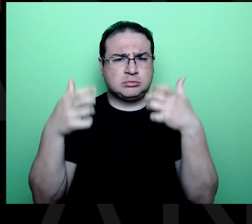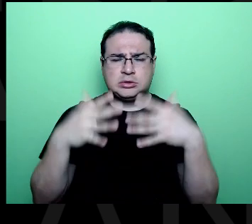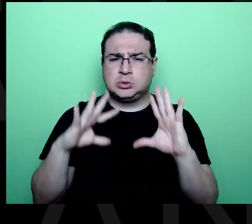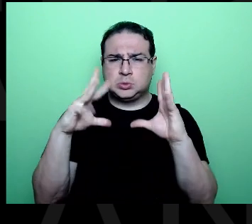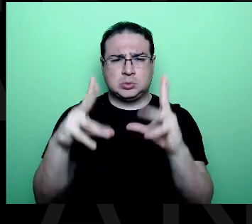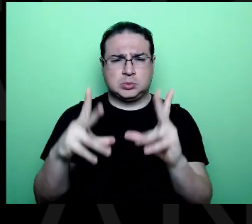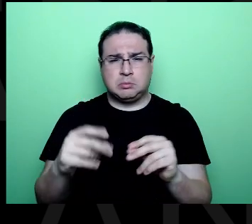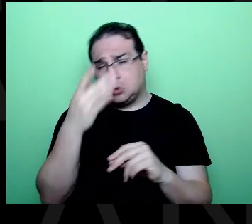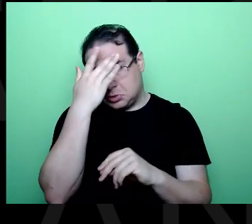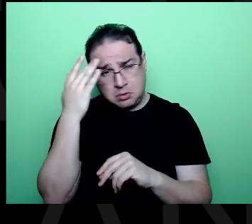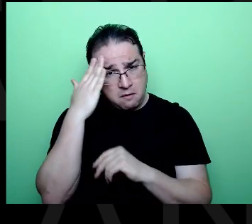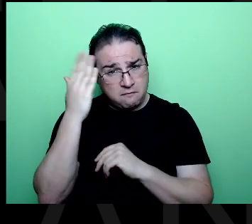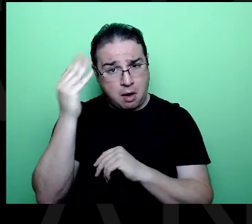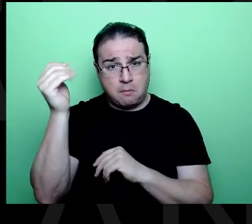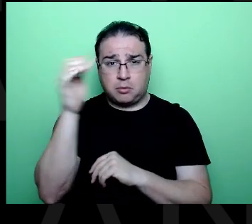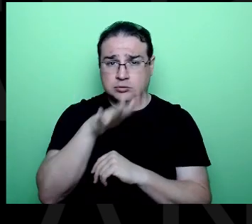Biografias